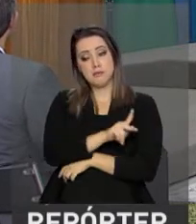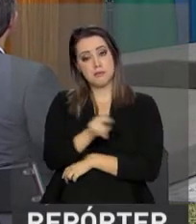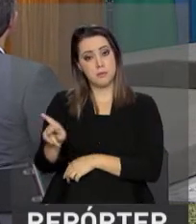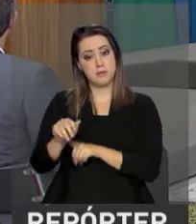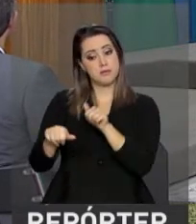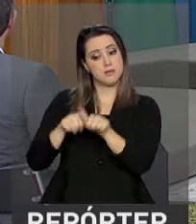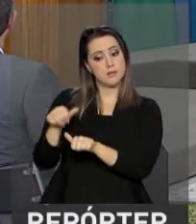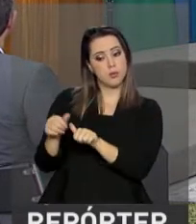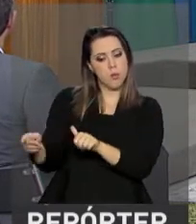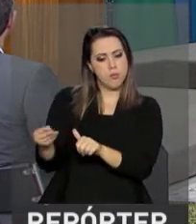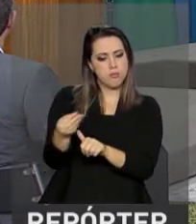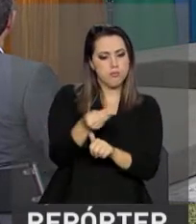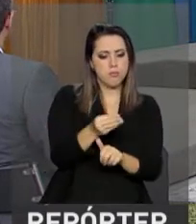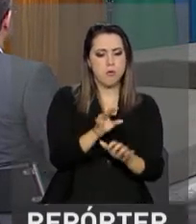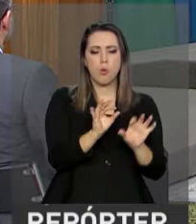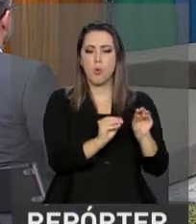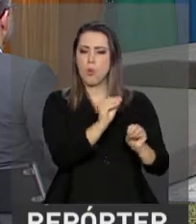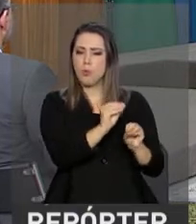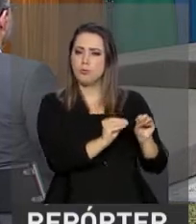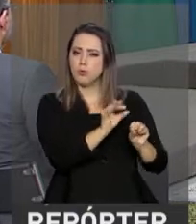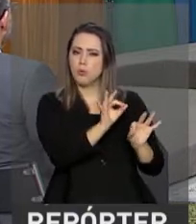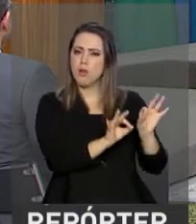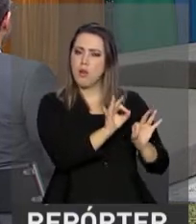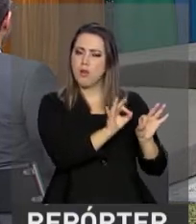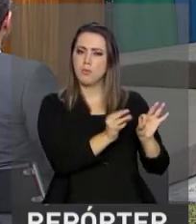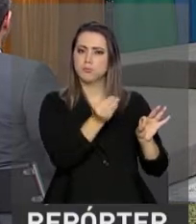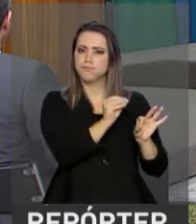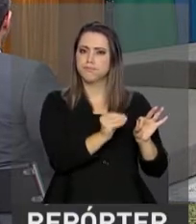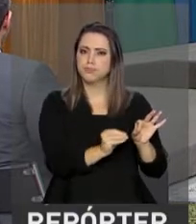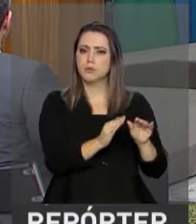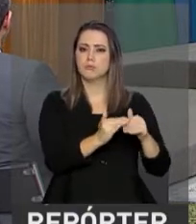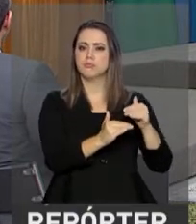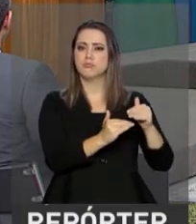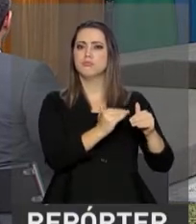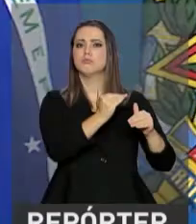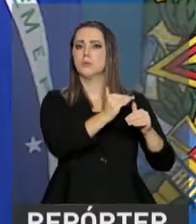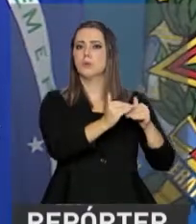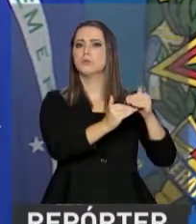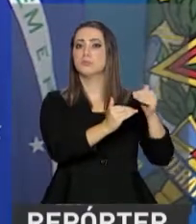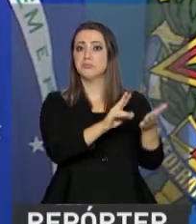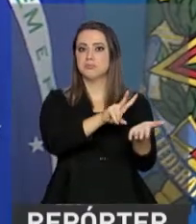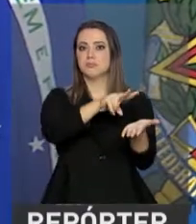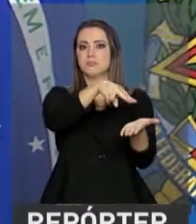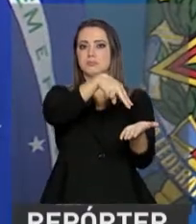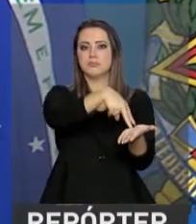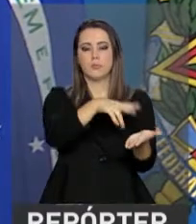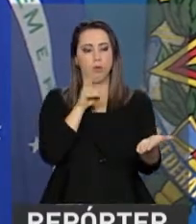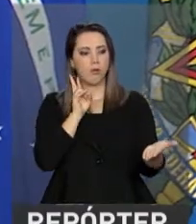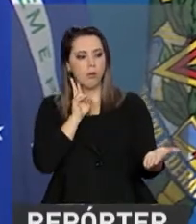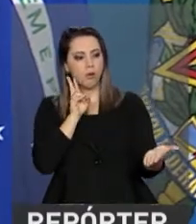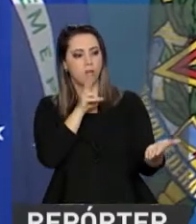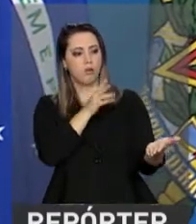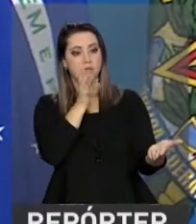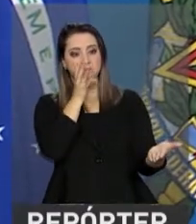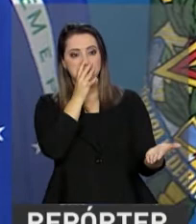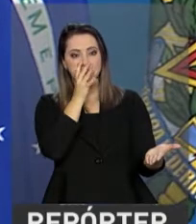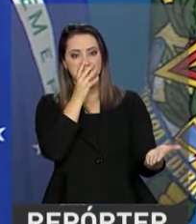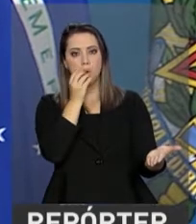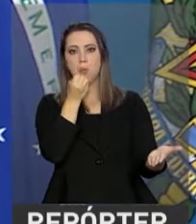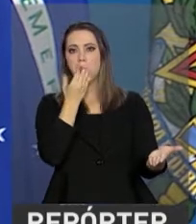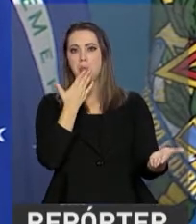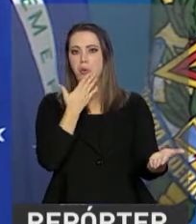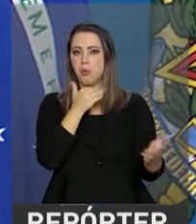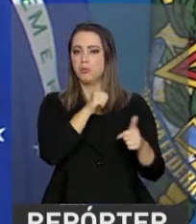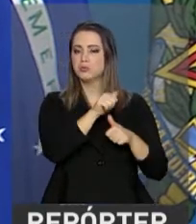de minas e energia ao lado do fernando conseguiu reerguer a petrobras para que o processo pudesse dizer